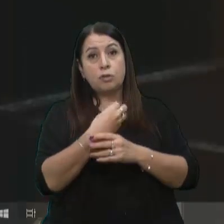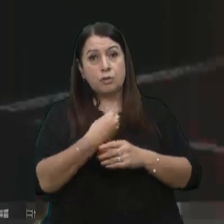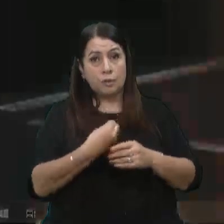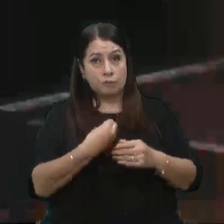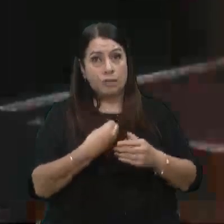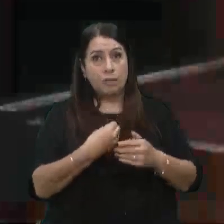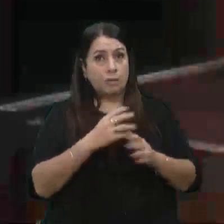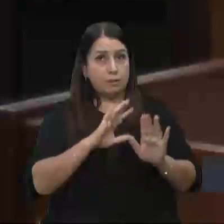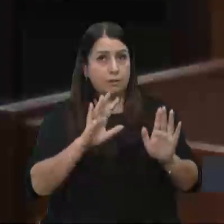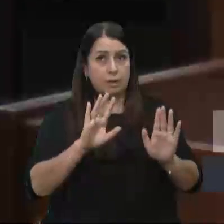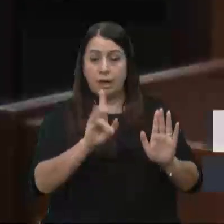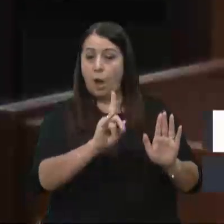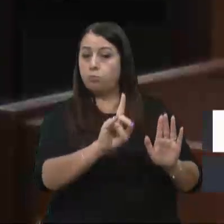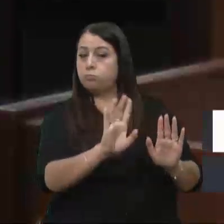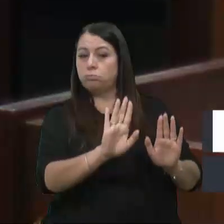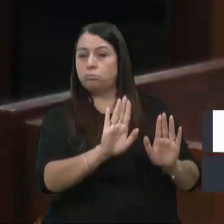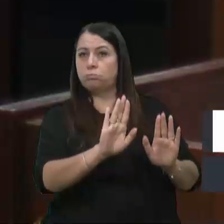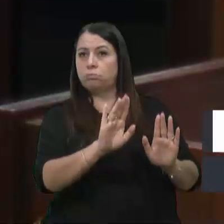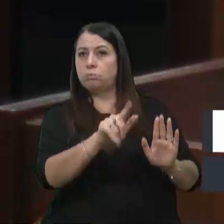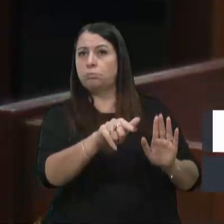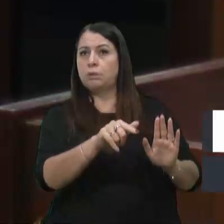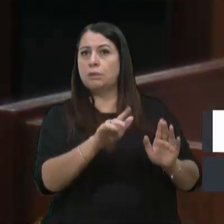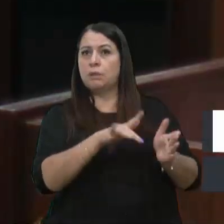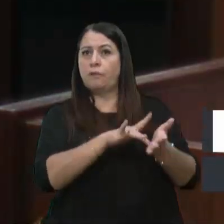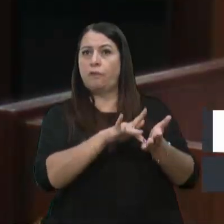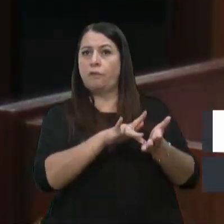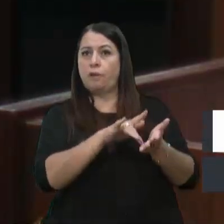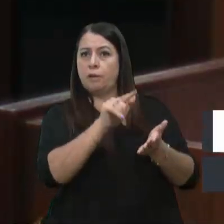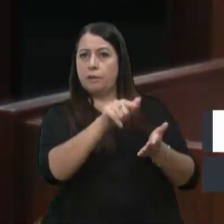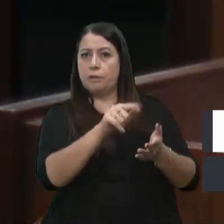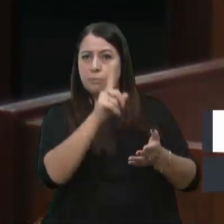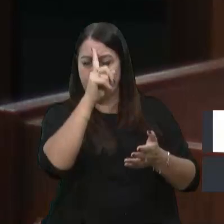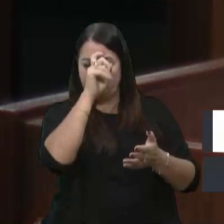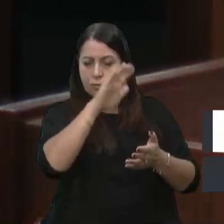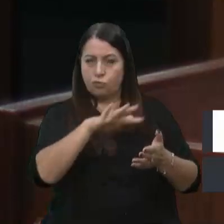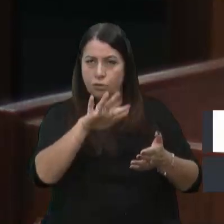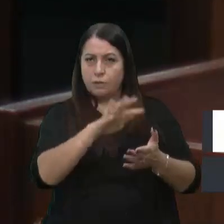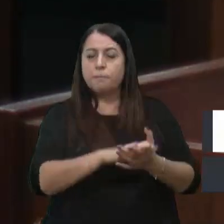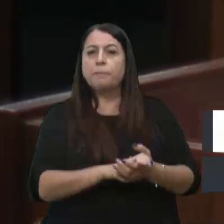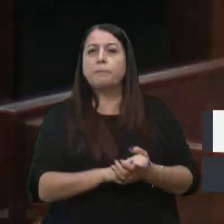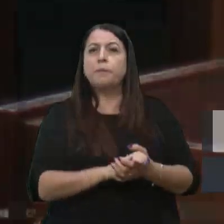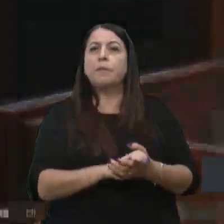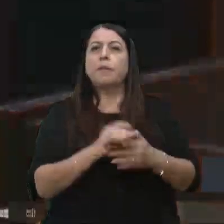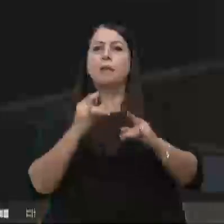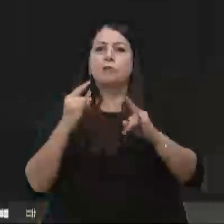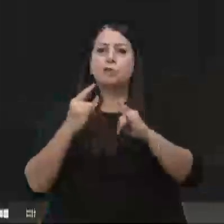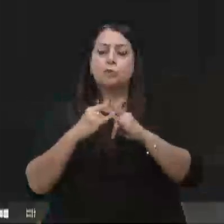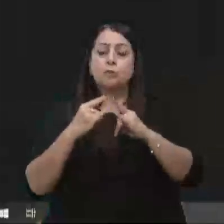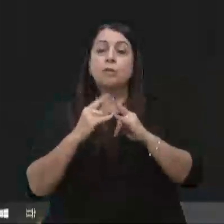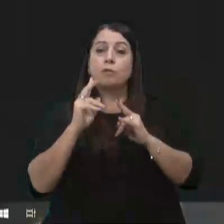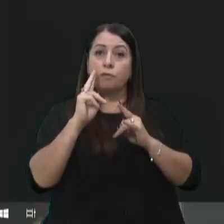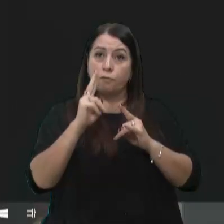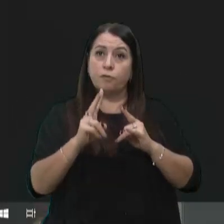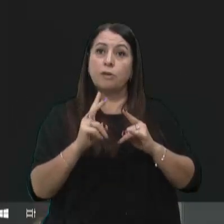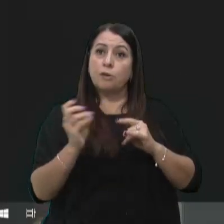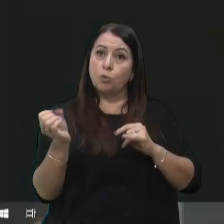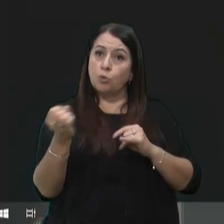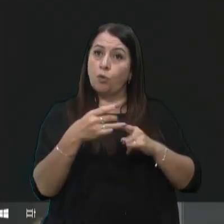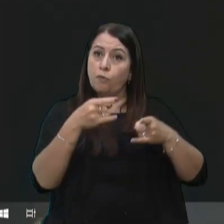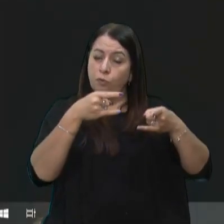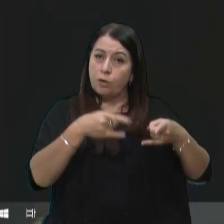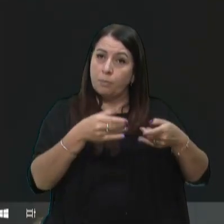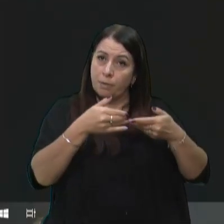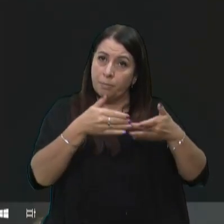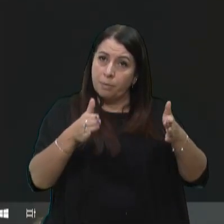sobrevivência não não esse leito aí era fake mais uma coisa fake do Hospital Geral a instituição considera que um novo Leite